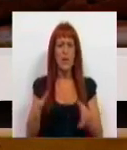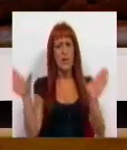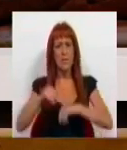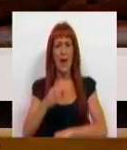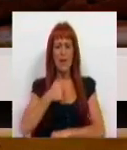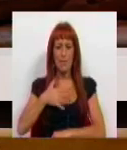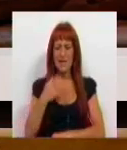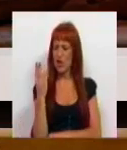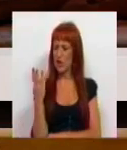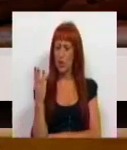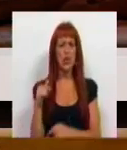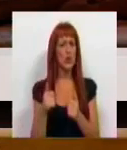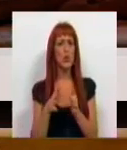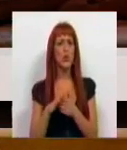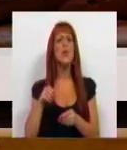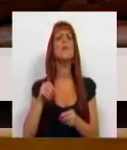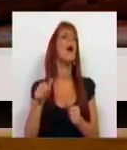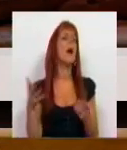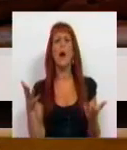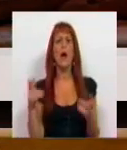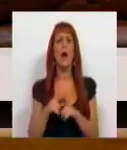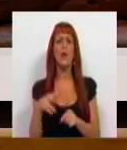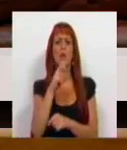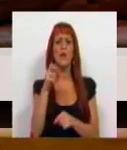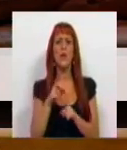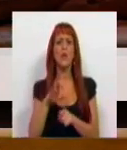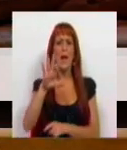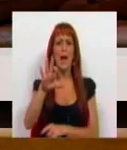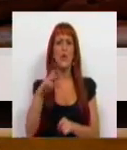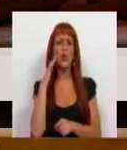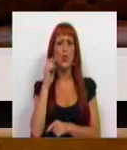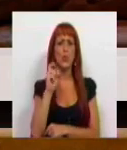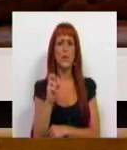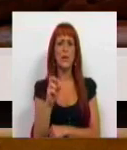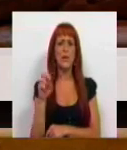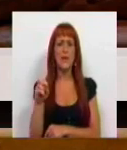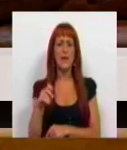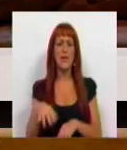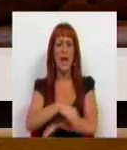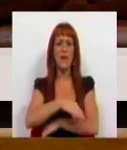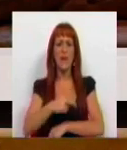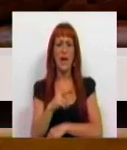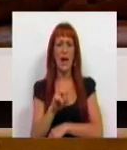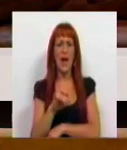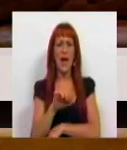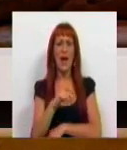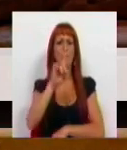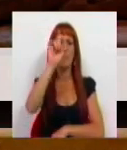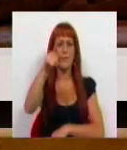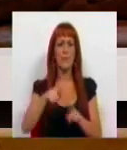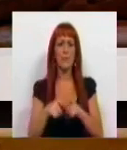mais 3 empresas, todas localizadas no terceiro H do número 30 da Avenida Arriaga. São